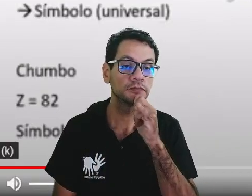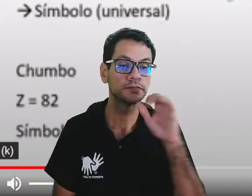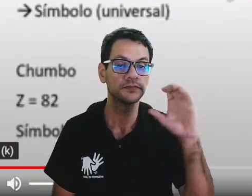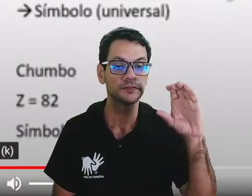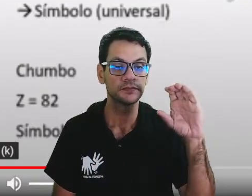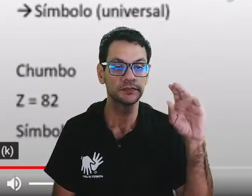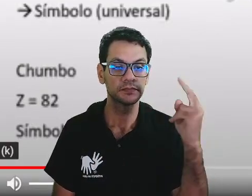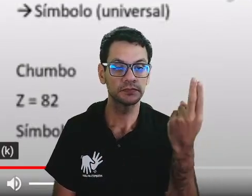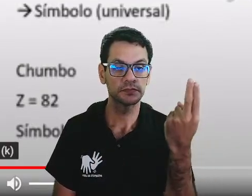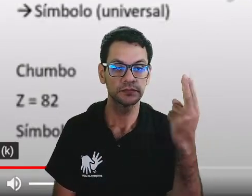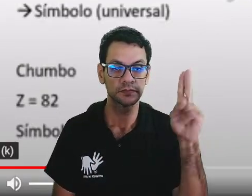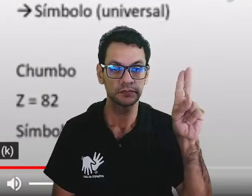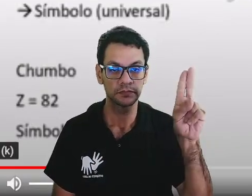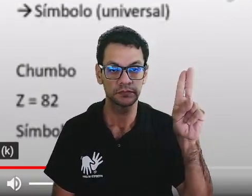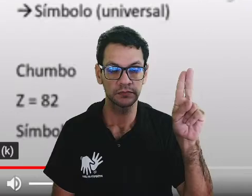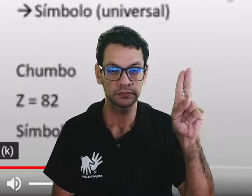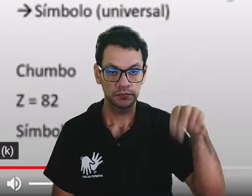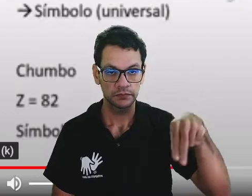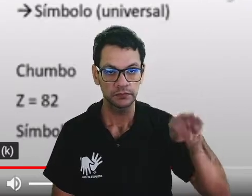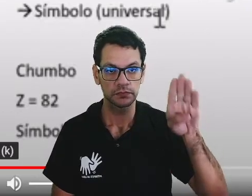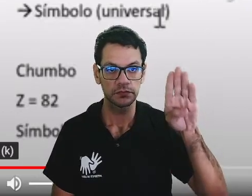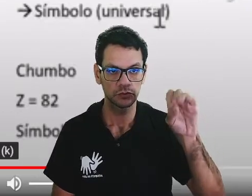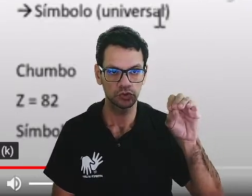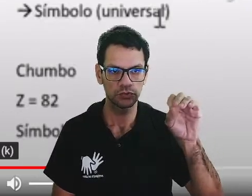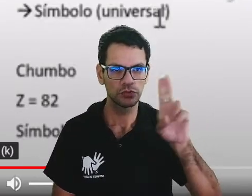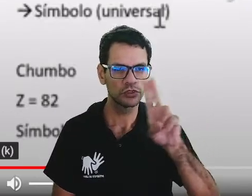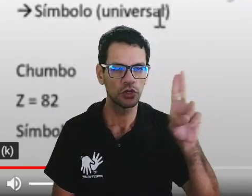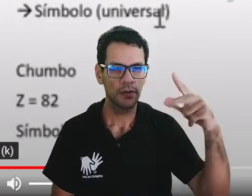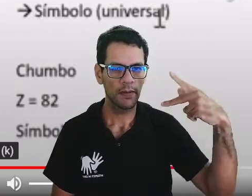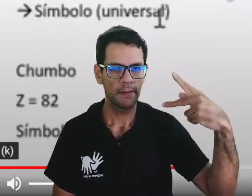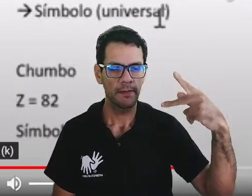ele tem esse símbolo Pb, porque ele veio de...